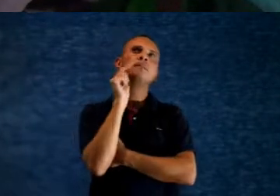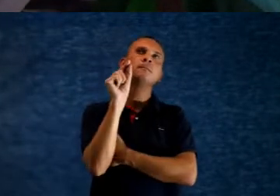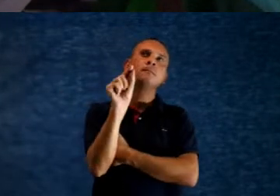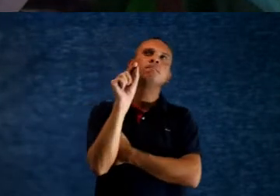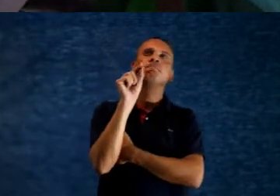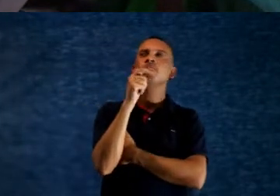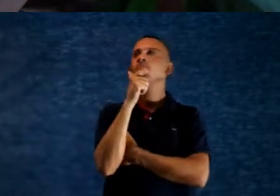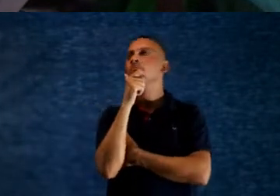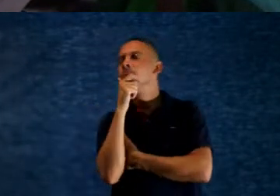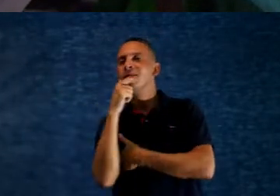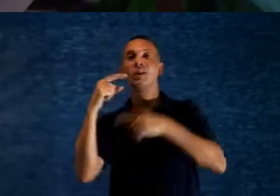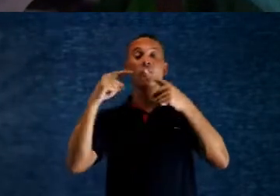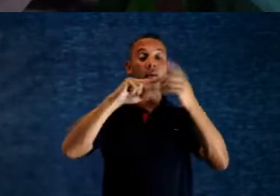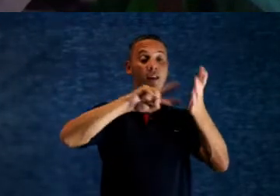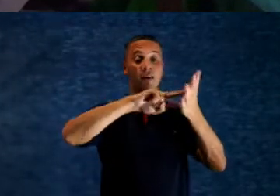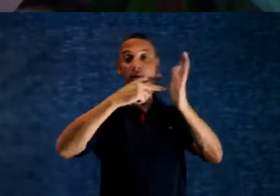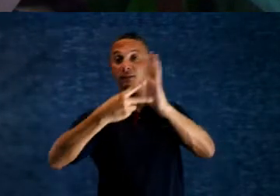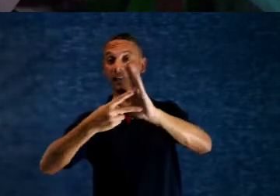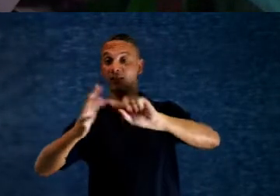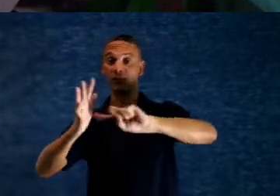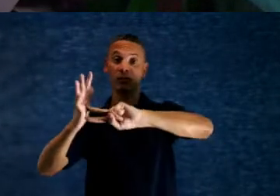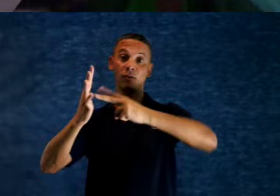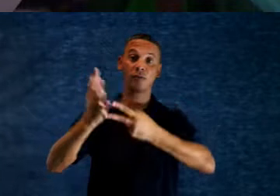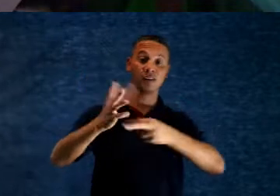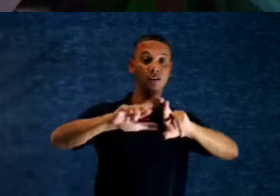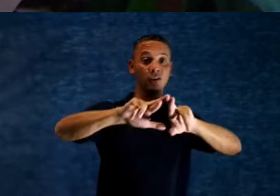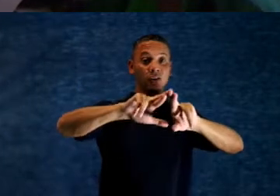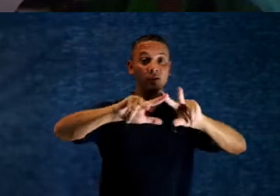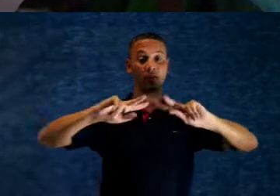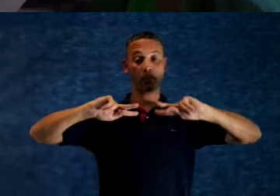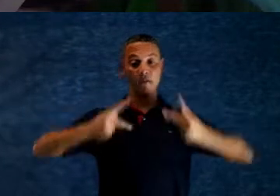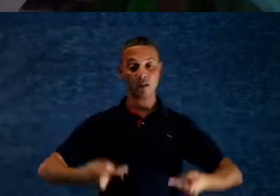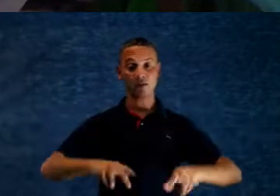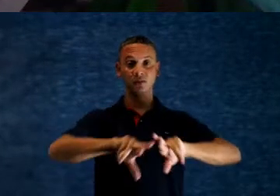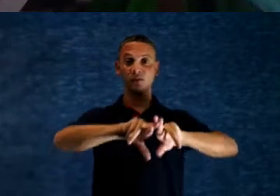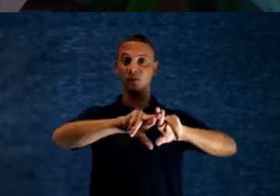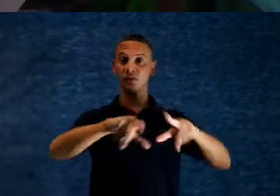a um conjunto de conceitos, ironia, paradoxo,